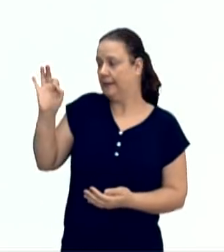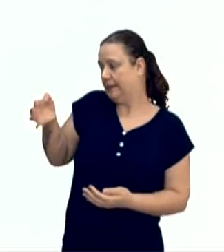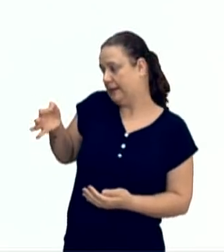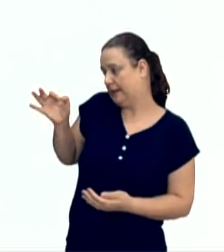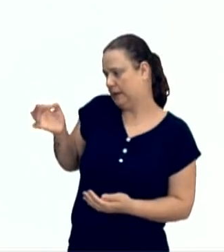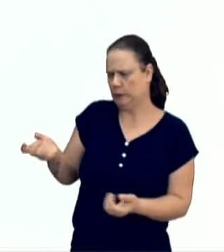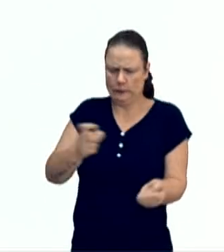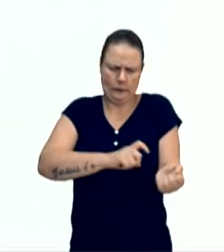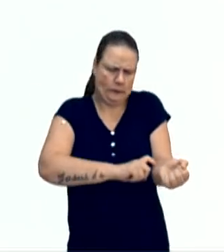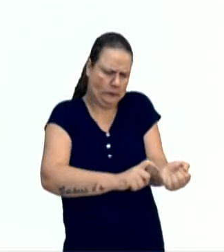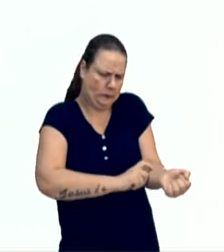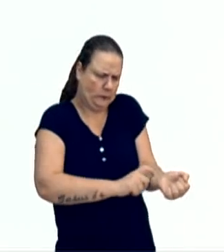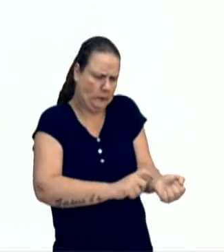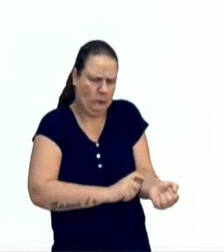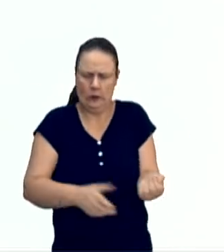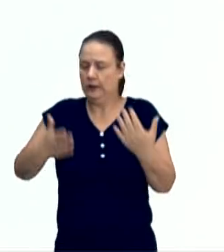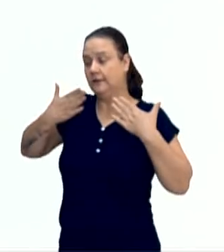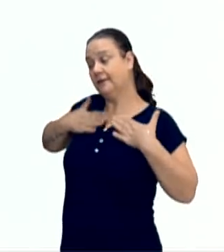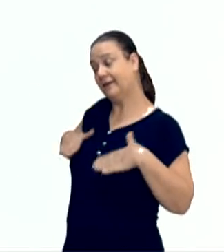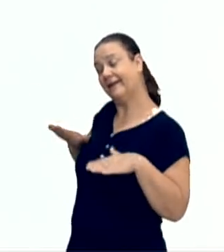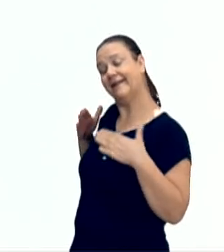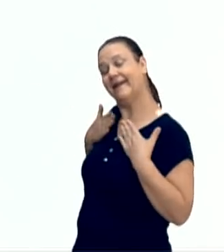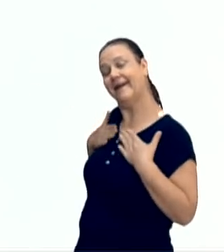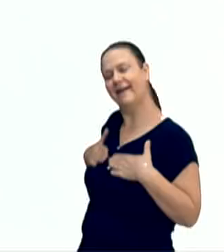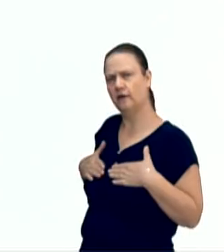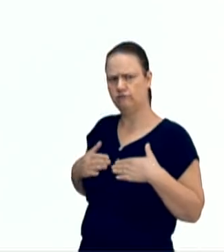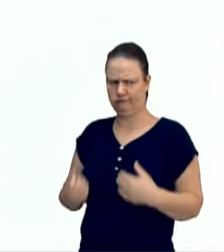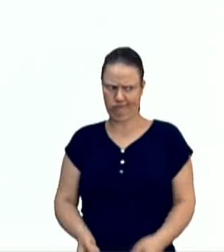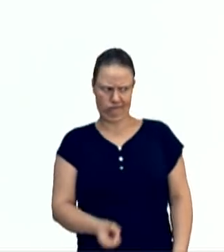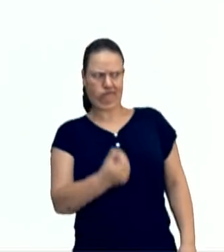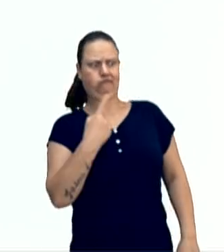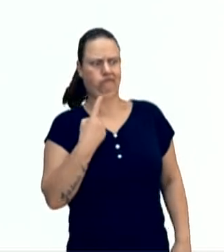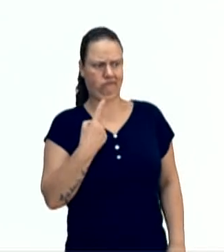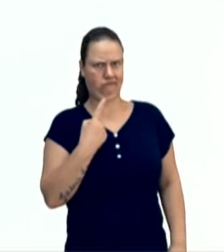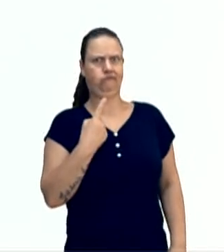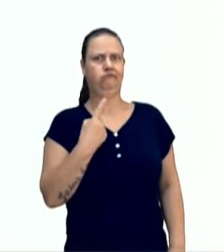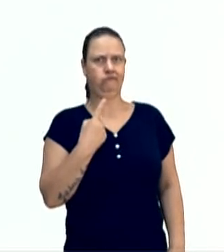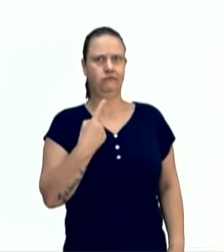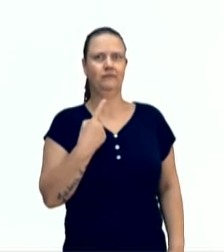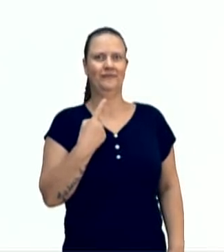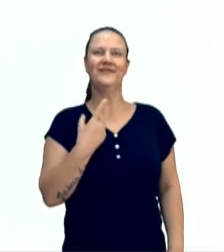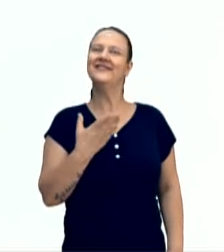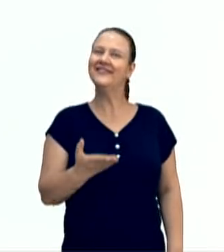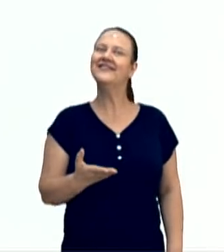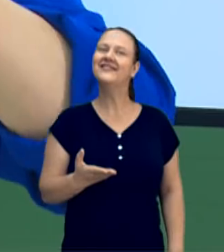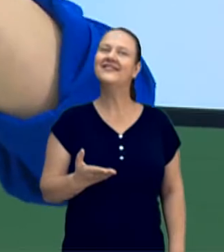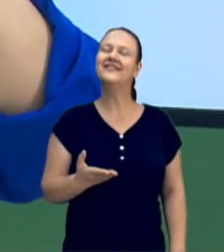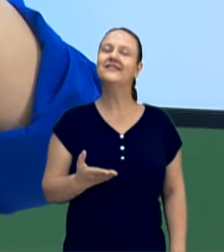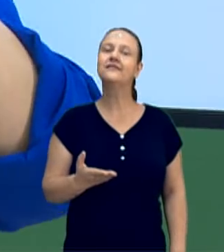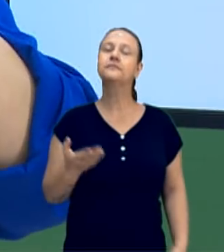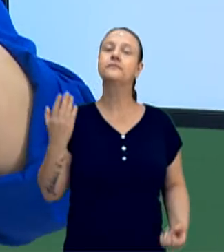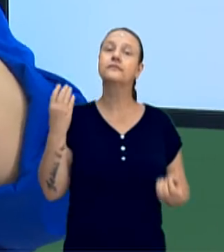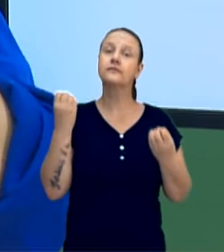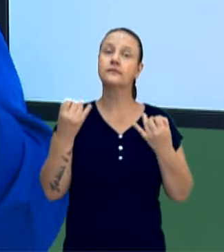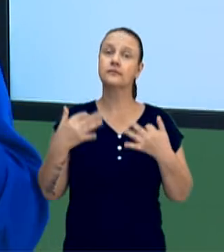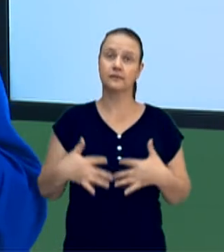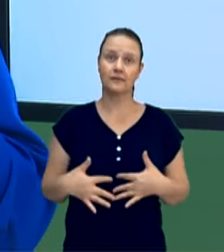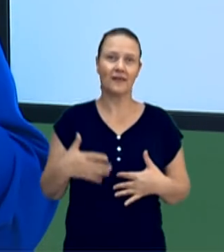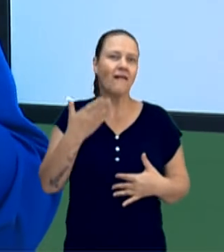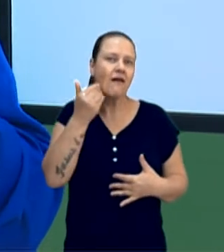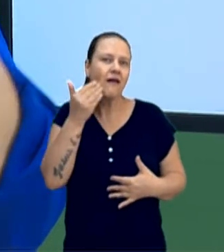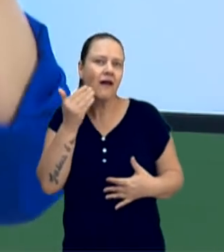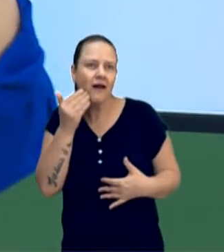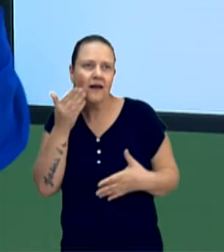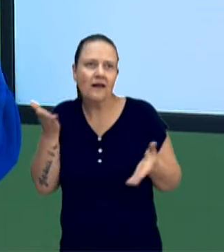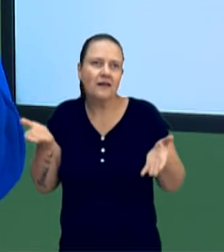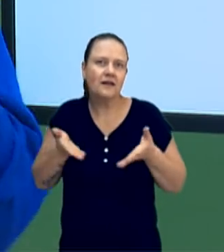Certinho, nervoso, tranquilo, esquisito, que ela fala lá. Então, tá fácil agora para